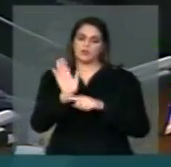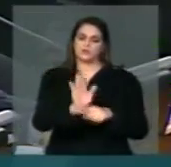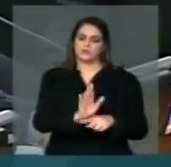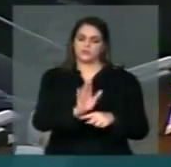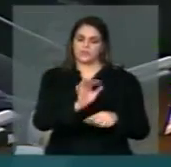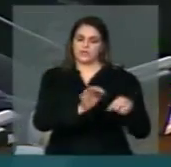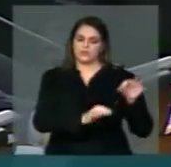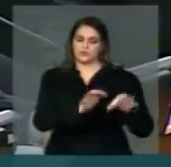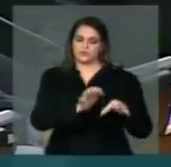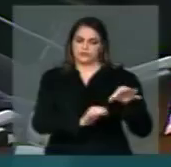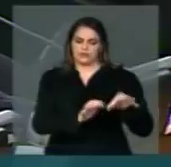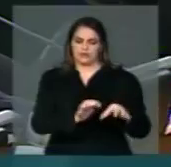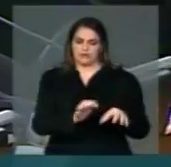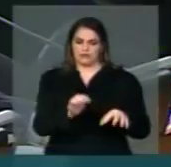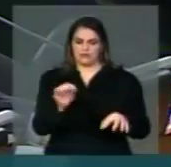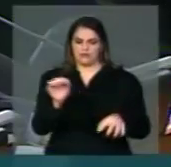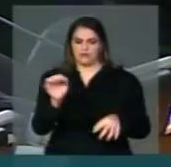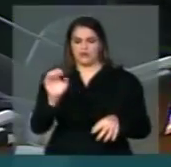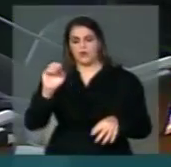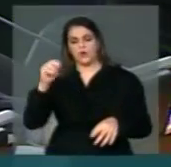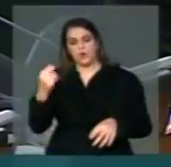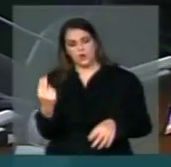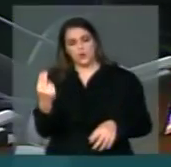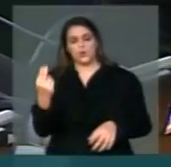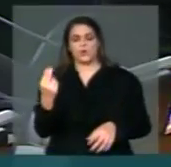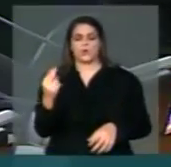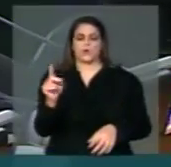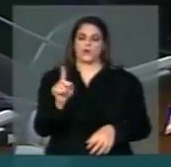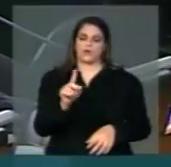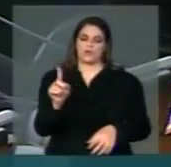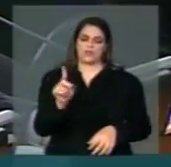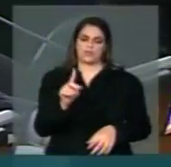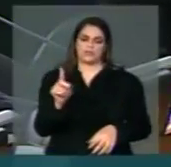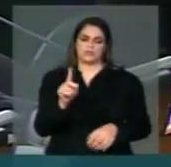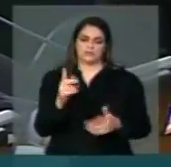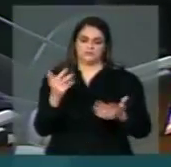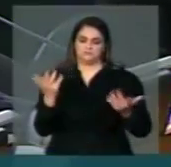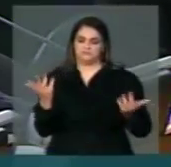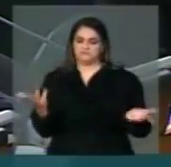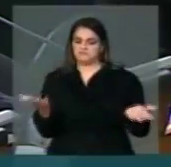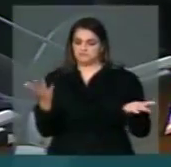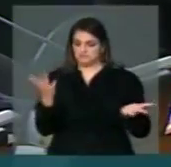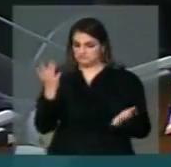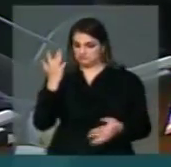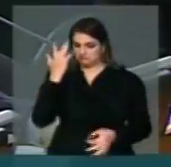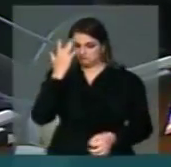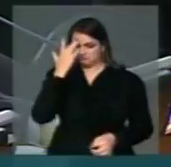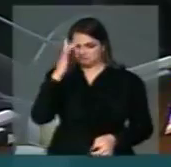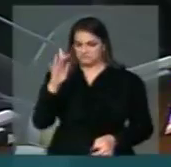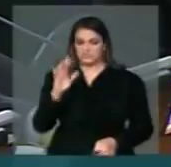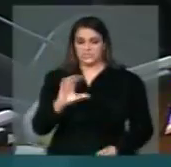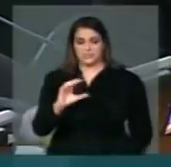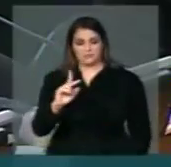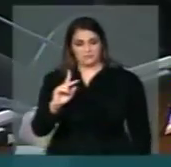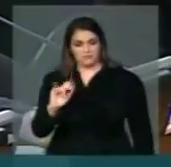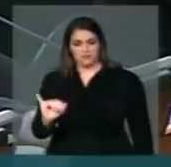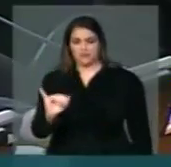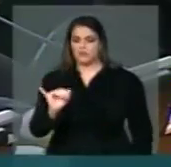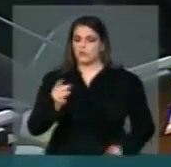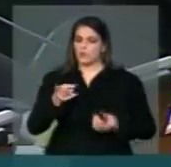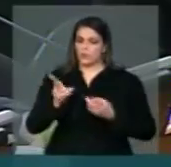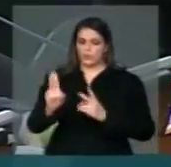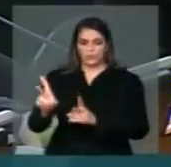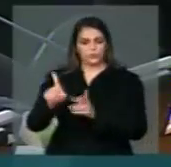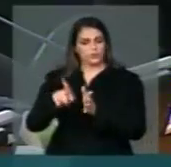da justiça, eventualmente obstruir as investigações da justiça. Da CPI não irão obstruir, senhor presidente. Eu